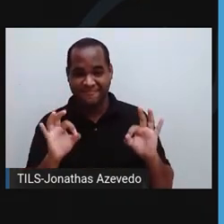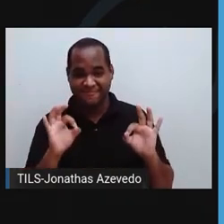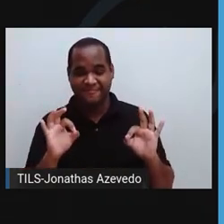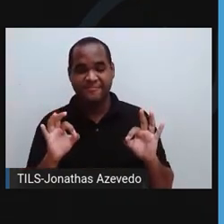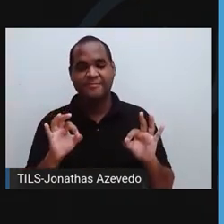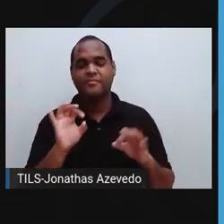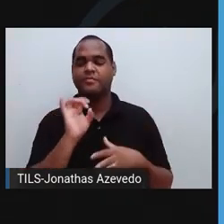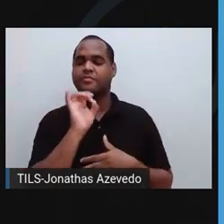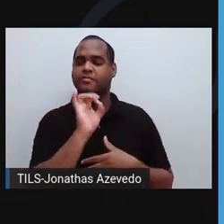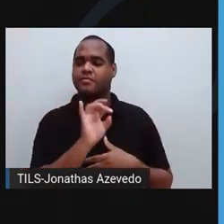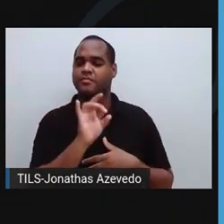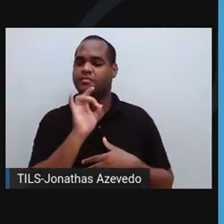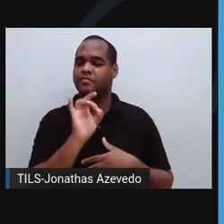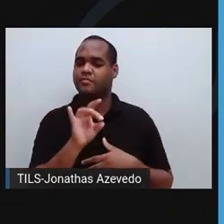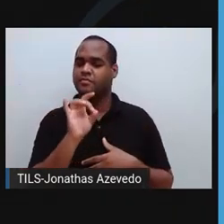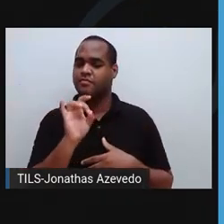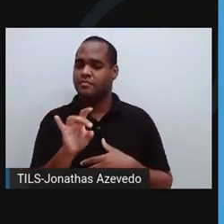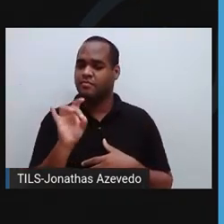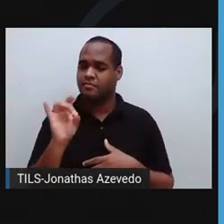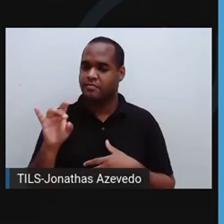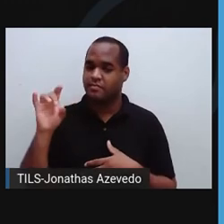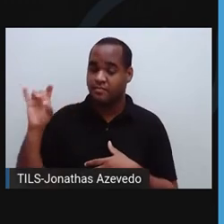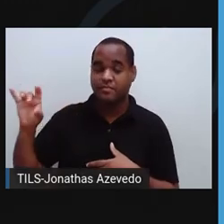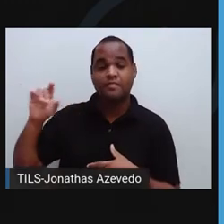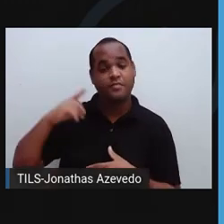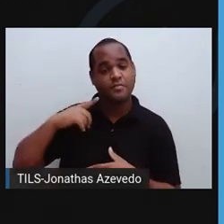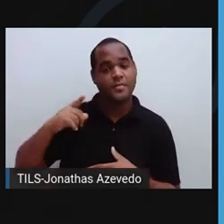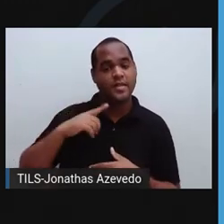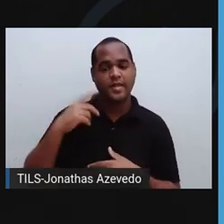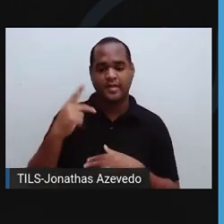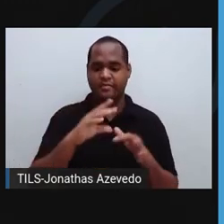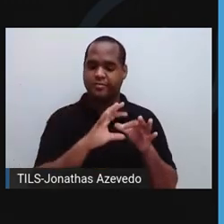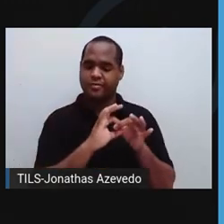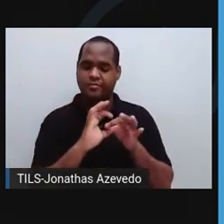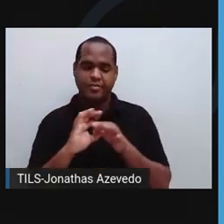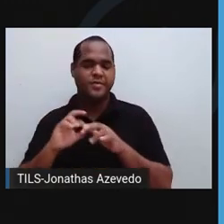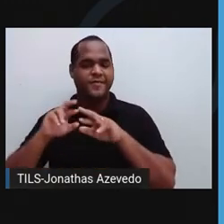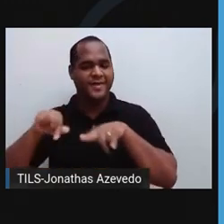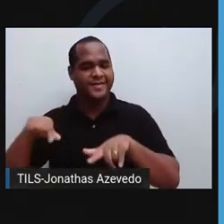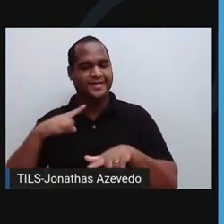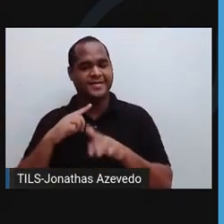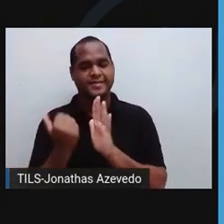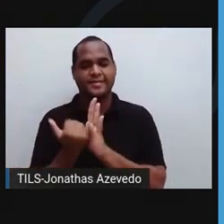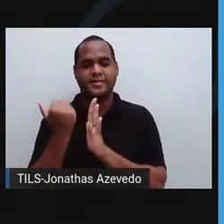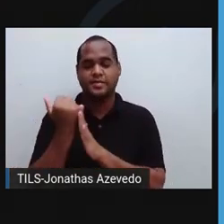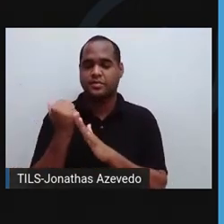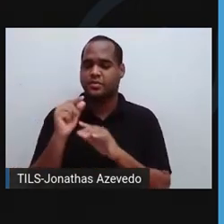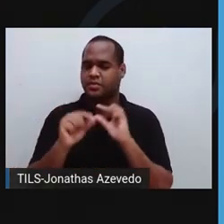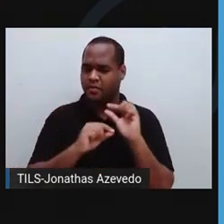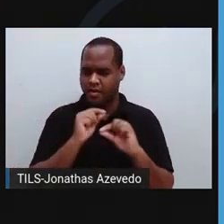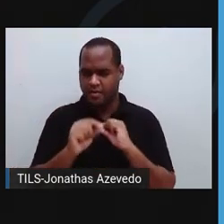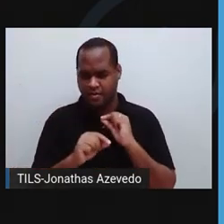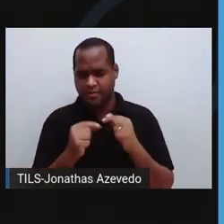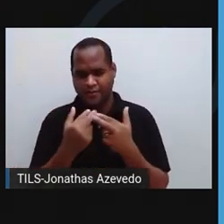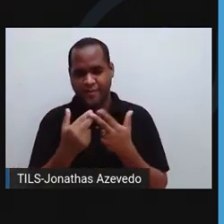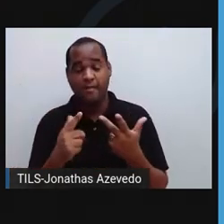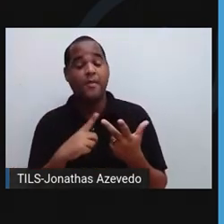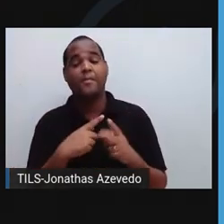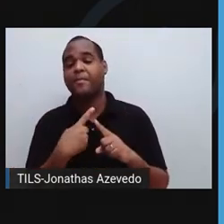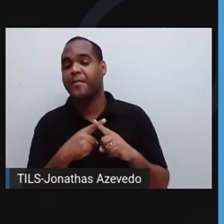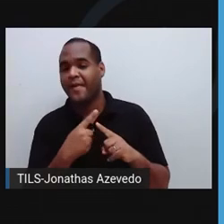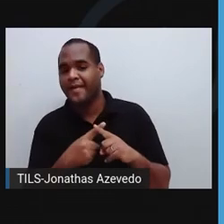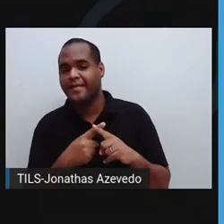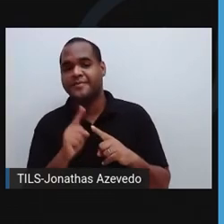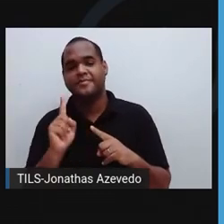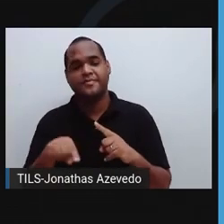Cada nível da cadeia alimentar, os seres, eles obtêm toda a energia do outro? Não. Por quê? Porque